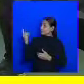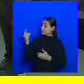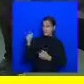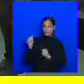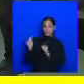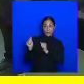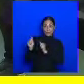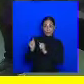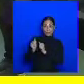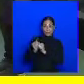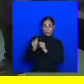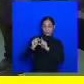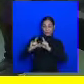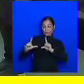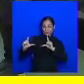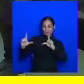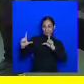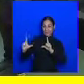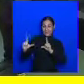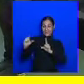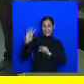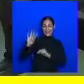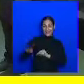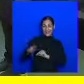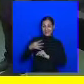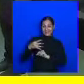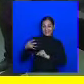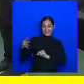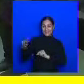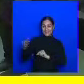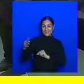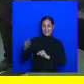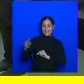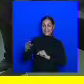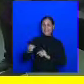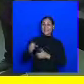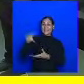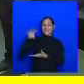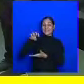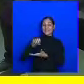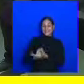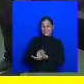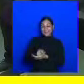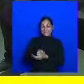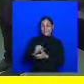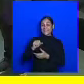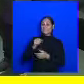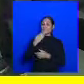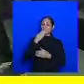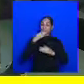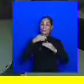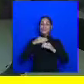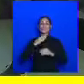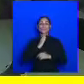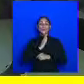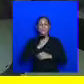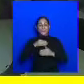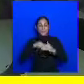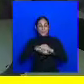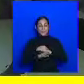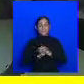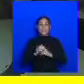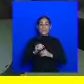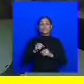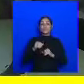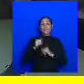é ele aqui toda a lista de times inscrita na Timemania você encontra também essa lista no perfil da Caixa